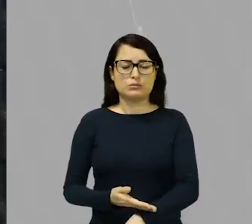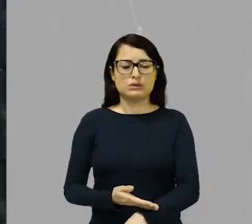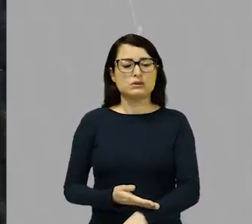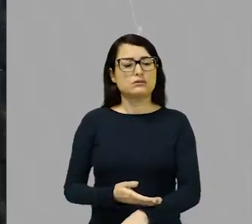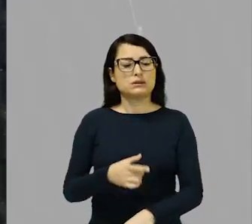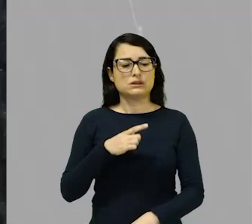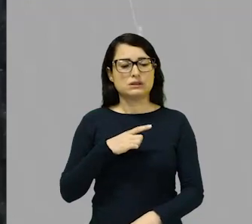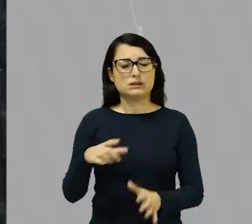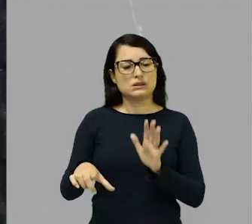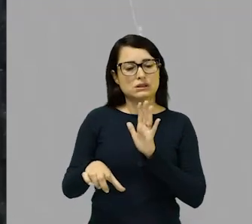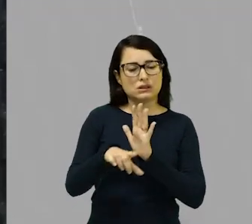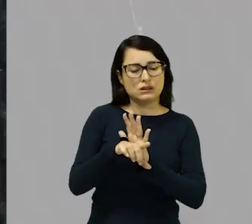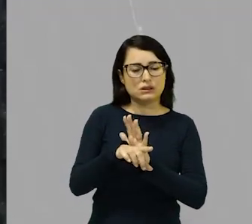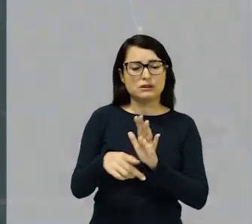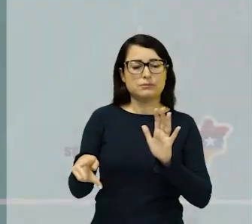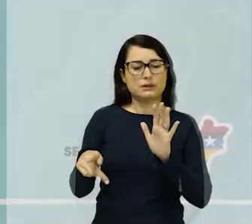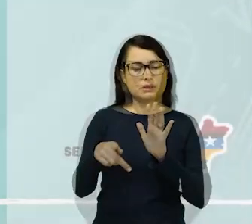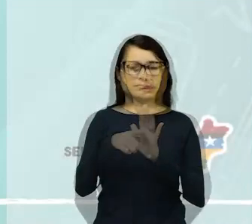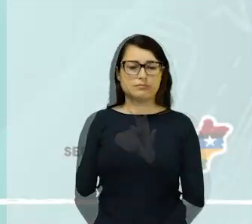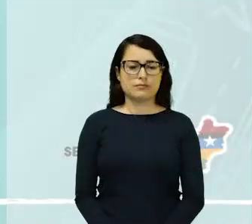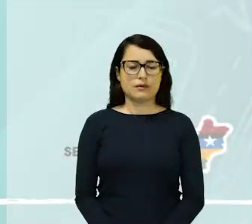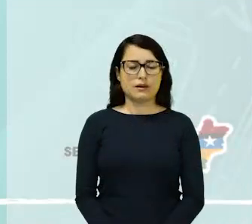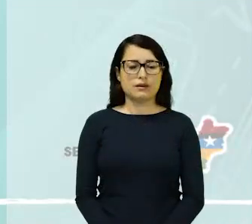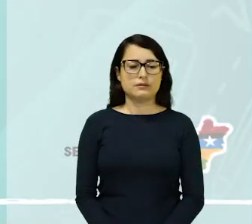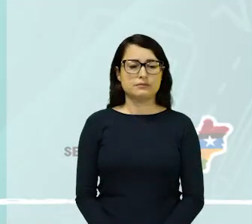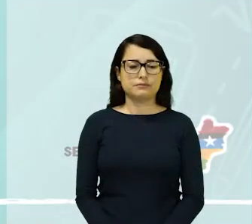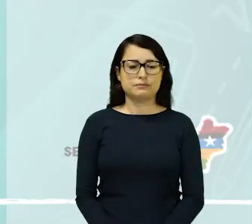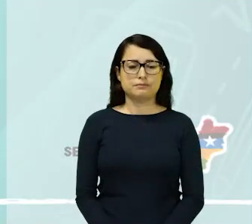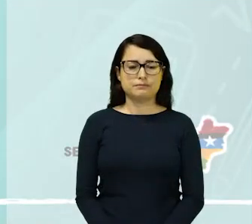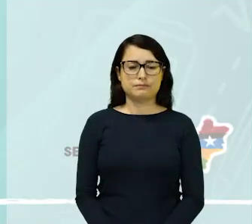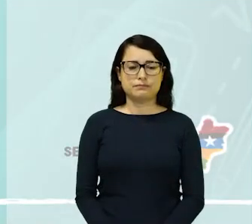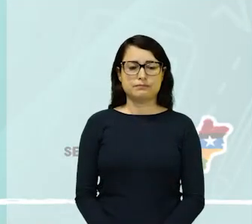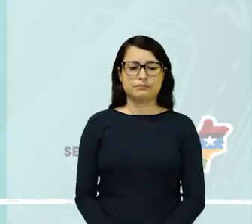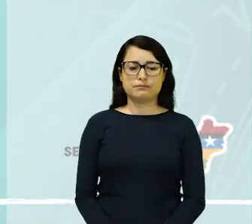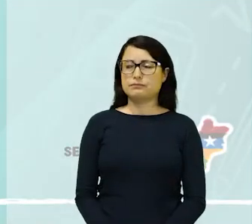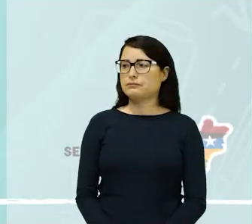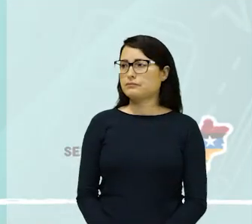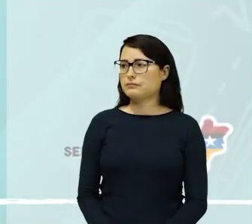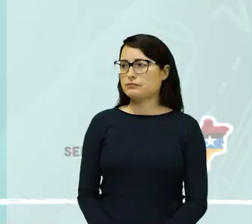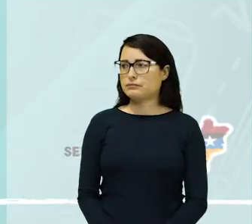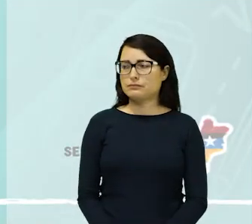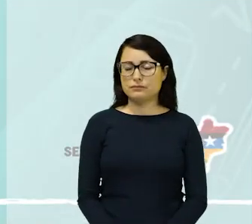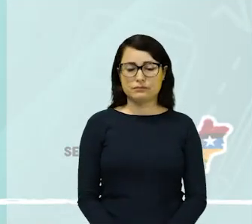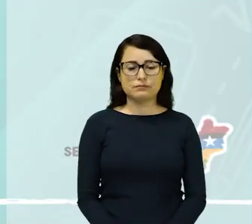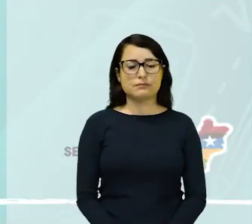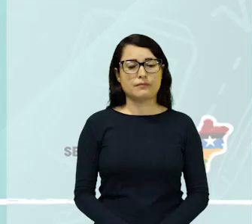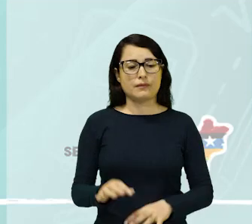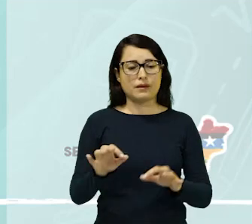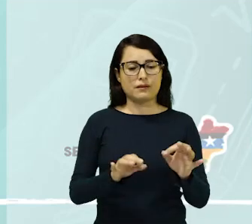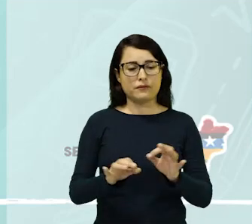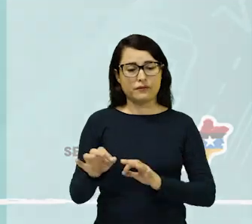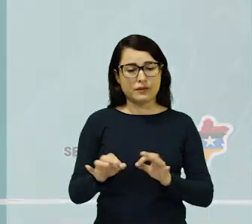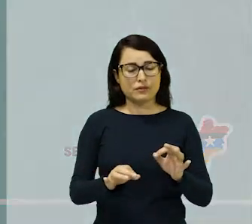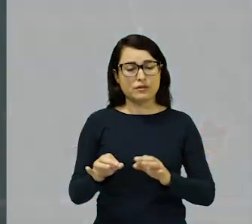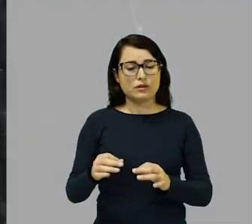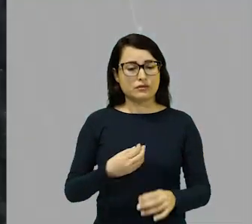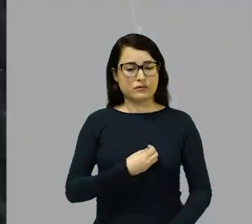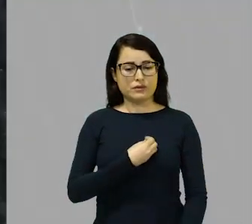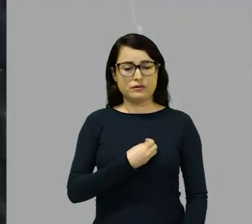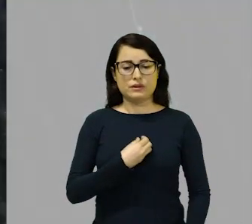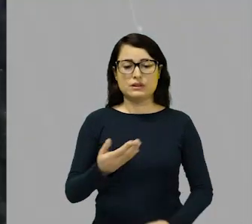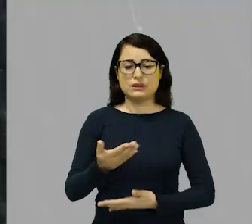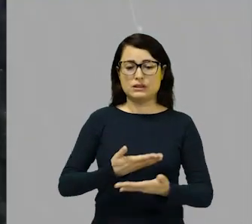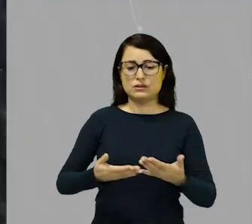leis, são parte da cultura, correto? Estabelecer formas de convivência e interações sociais baseadas